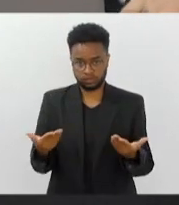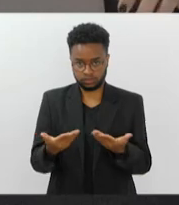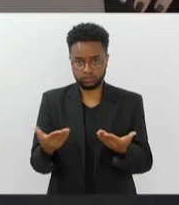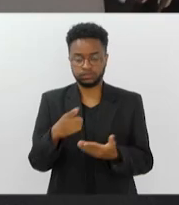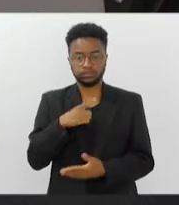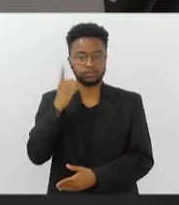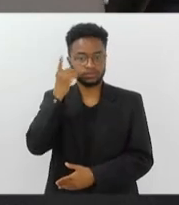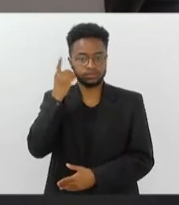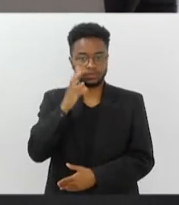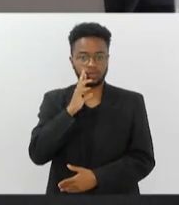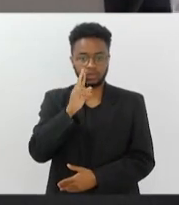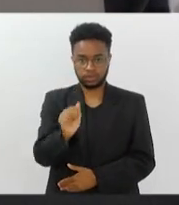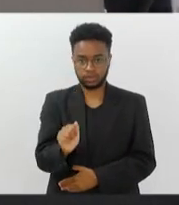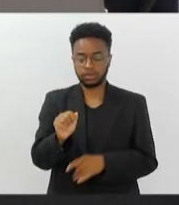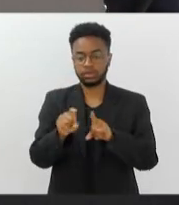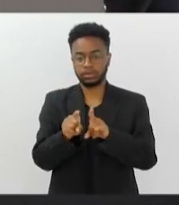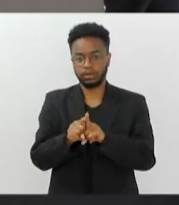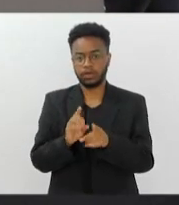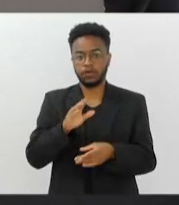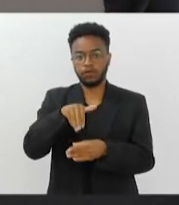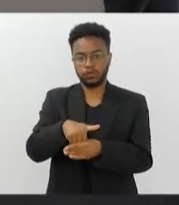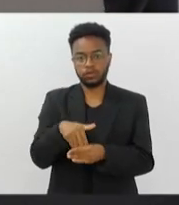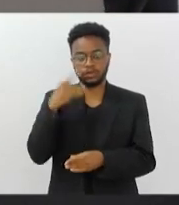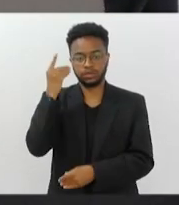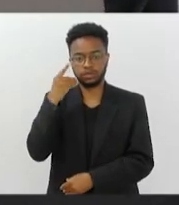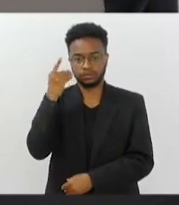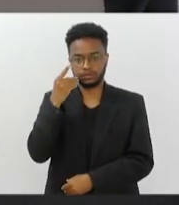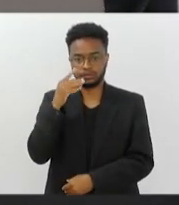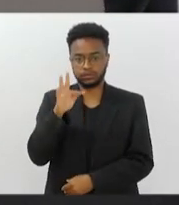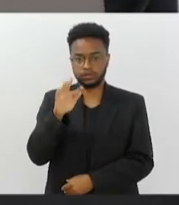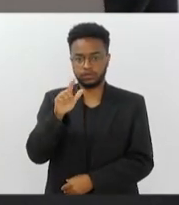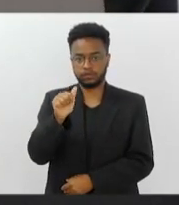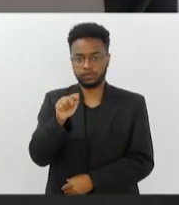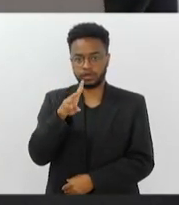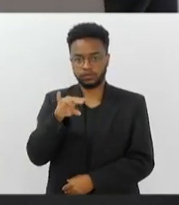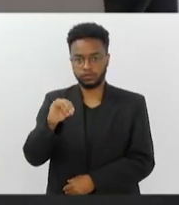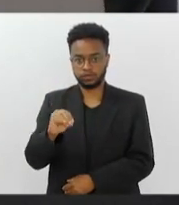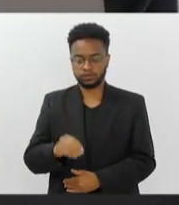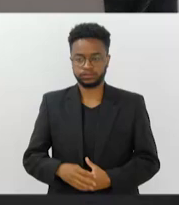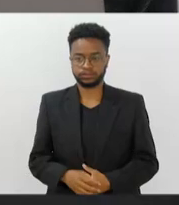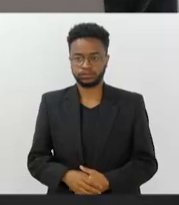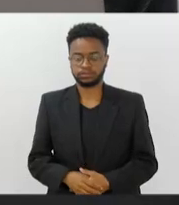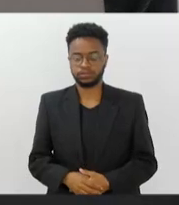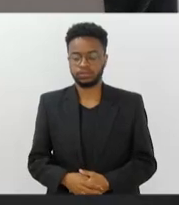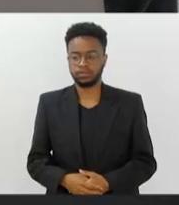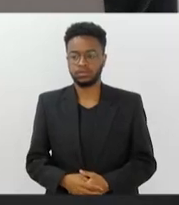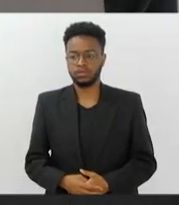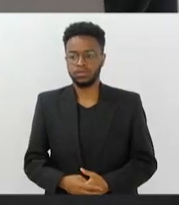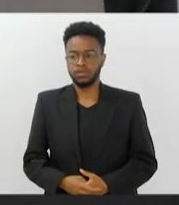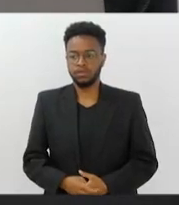Rodrigo Amorim, presidente, e votando o deputado Flávio Serafini.